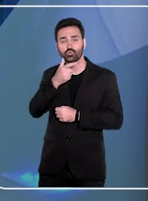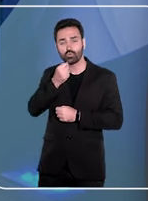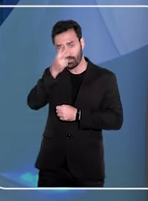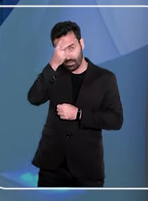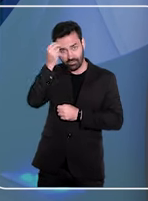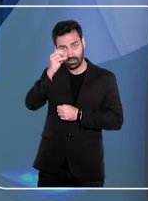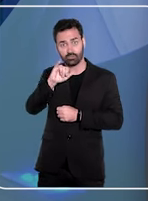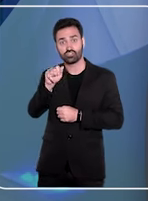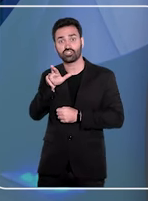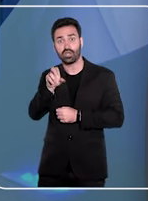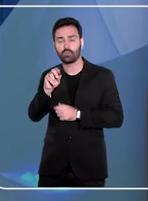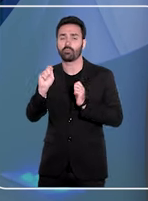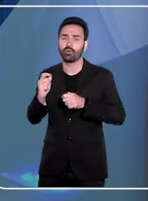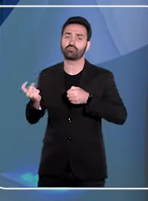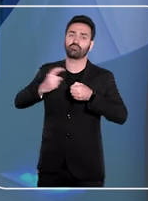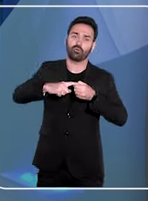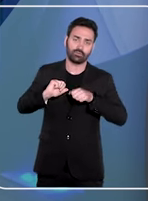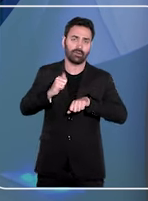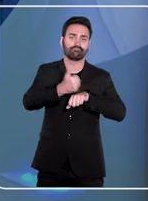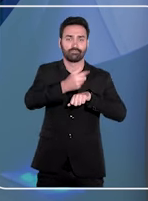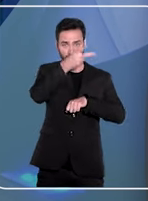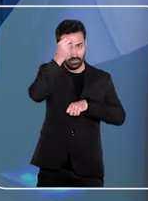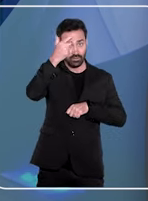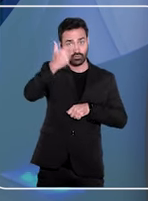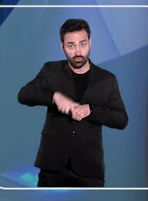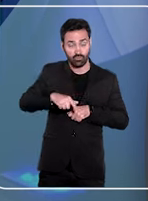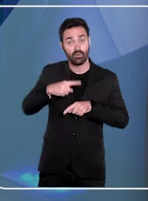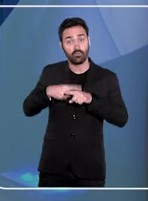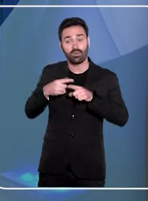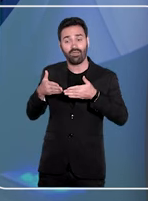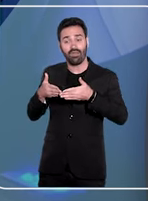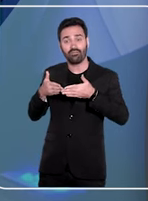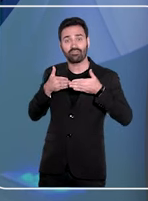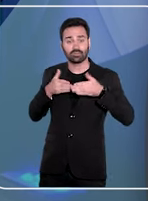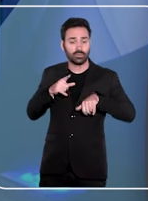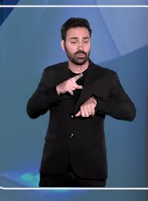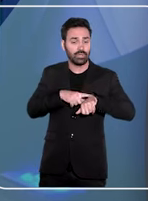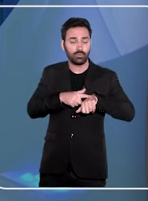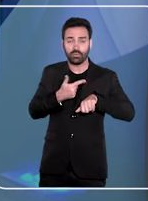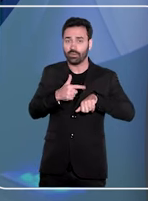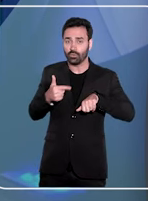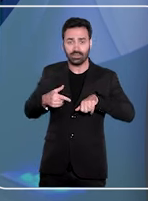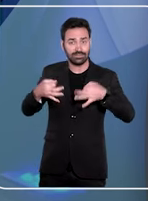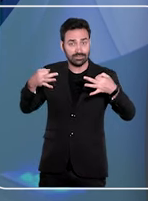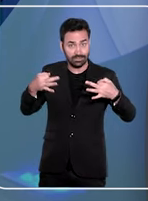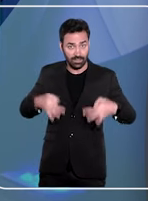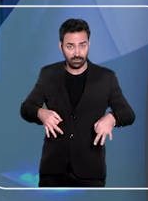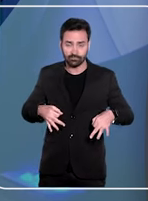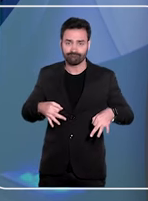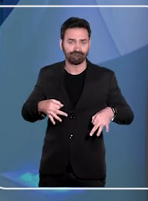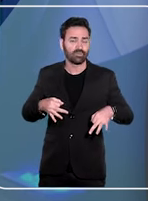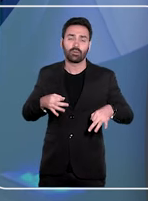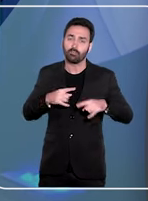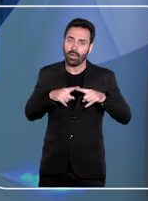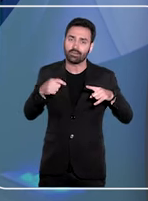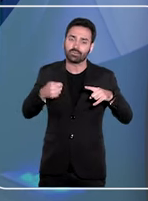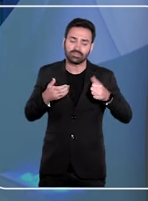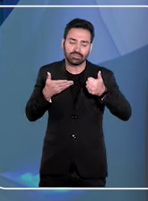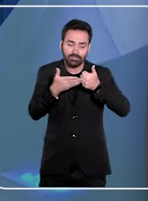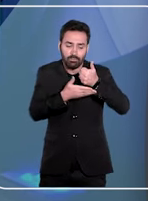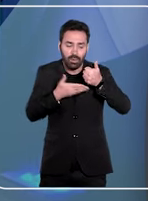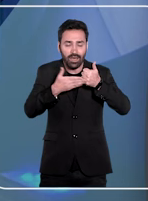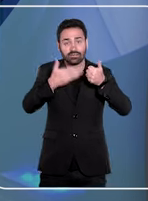Silva, retorne ao cargo. Isso porque o afastamento cautelar por prazo indefinido não se justificaria sem